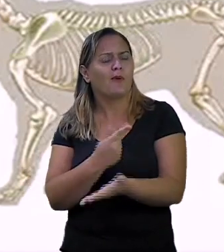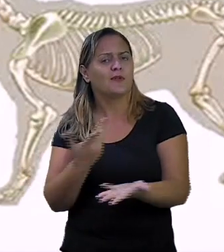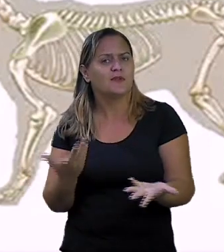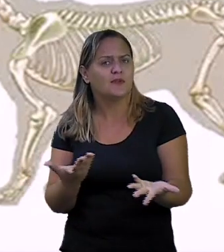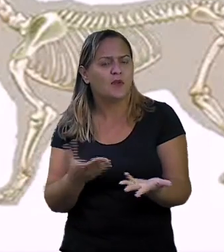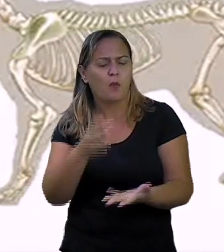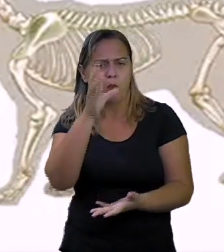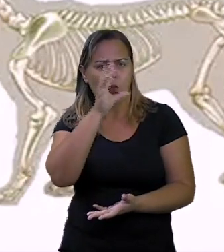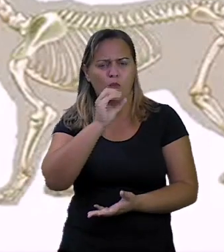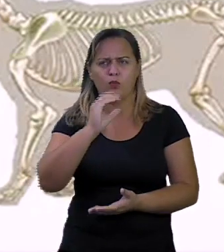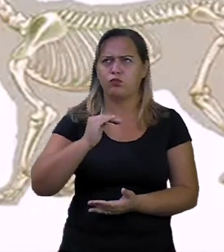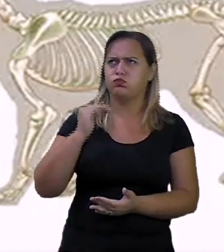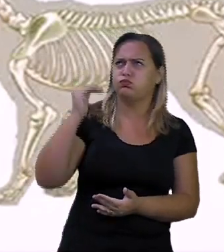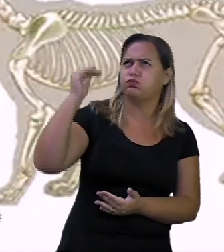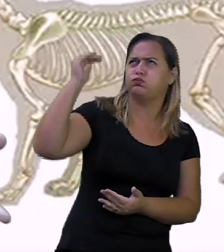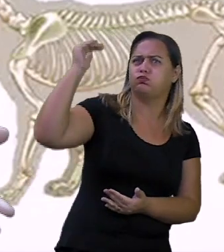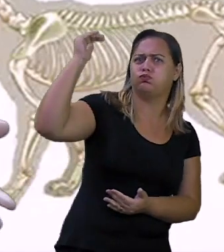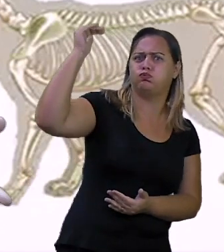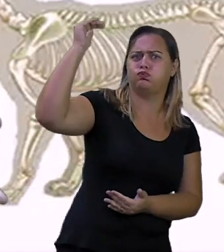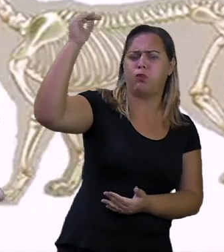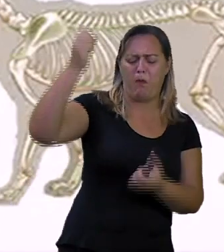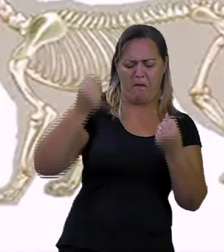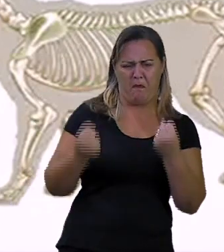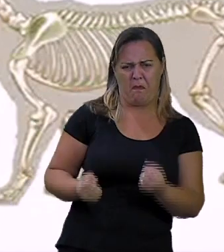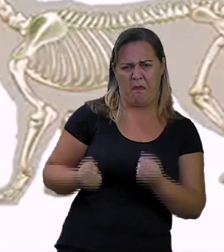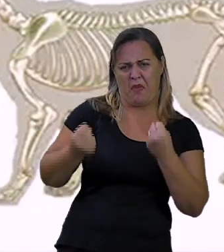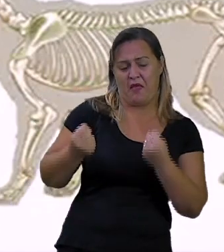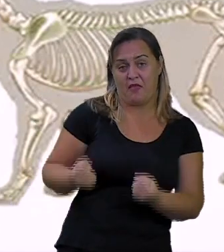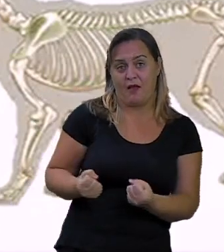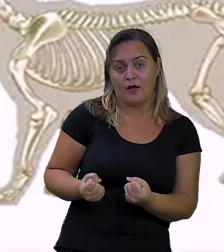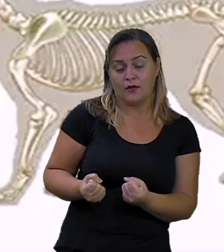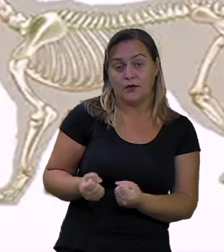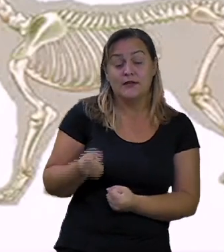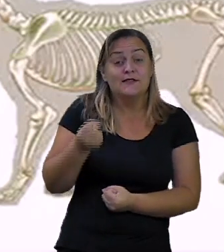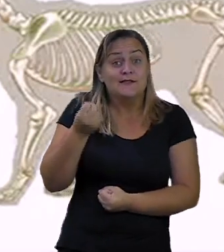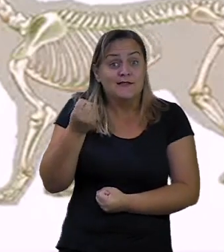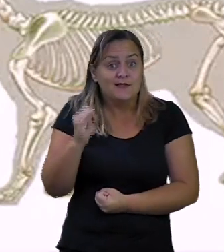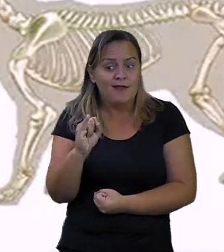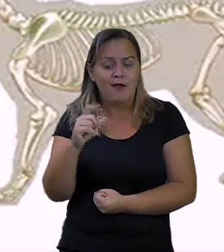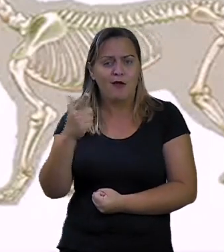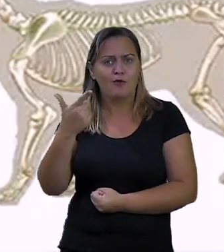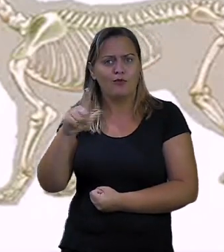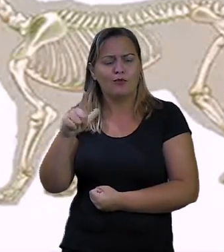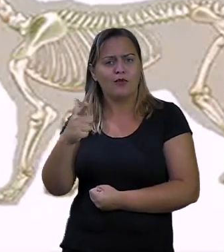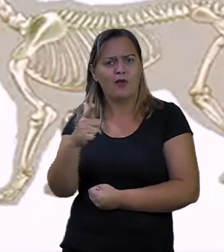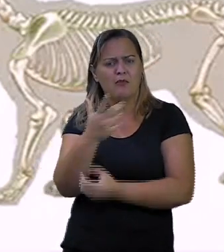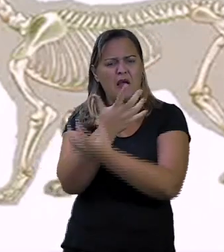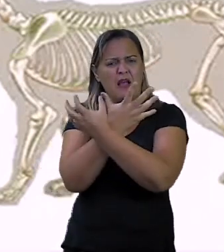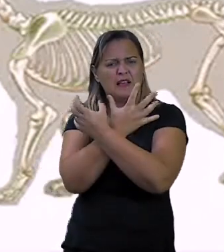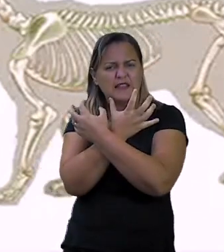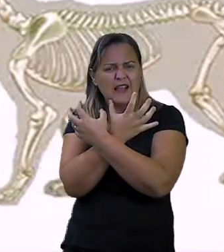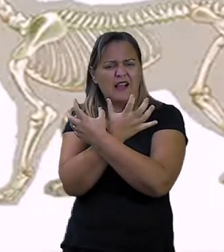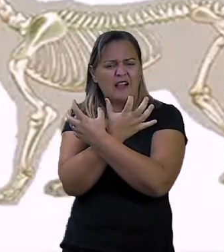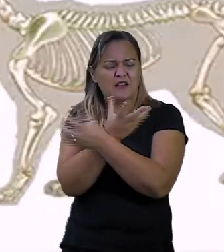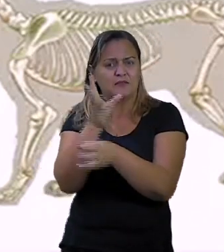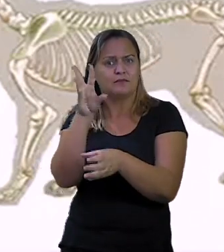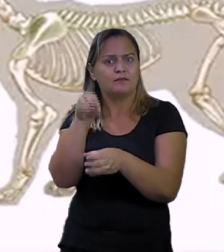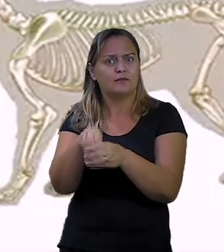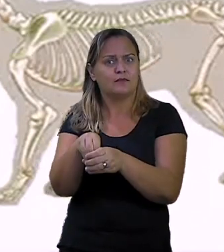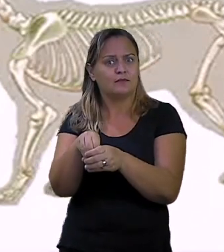todo tamanho e se manter de pé para ver toda essa isso doação de um